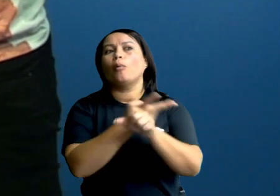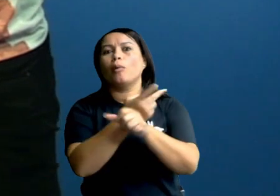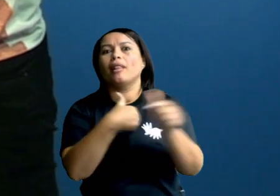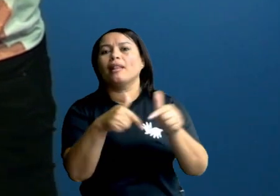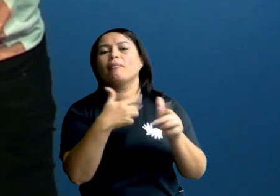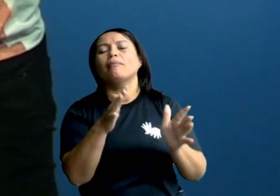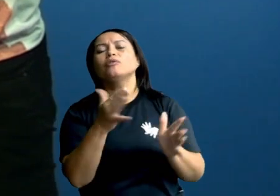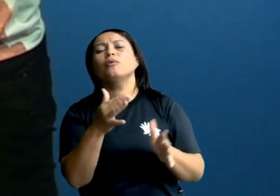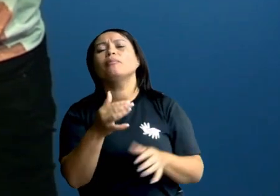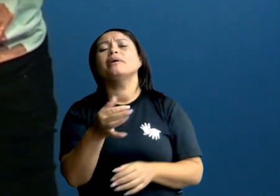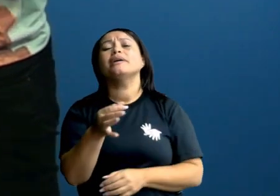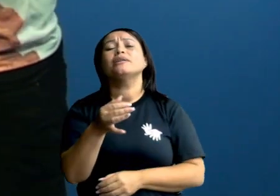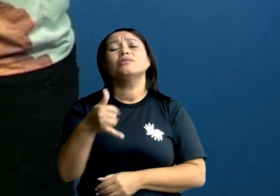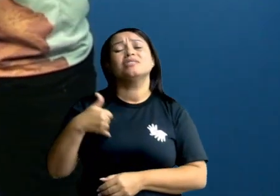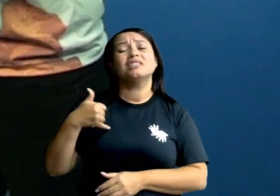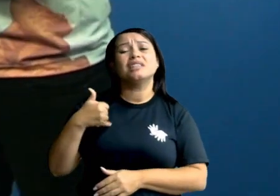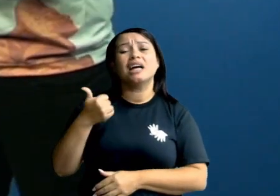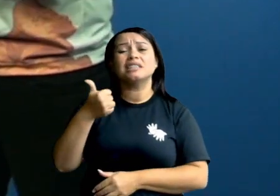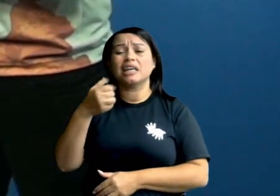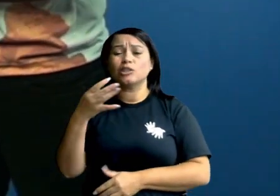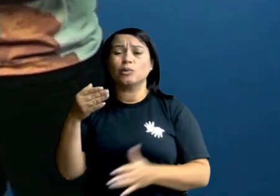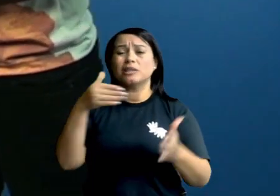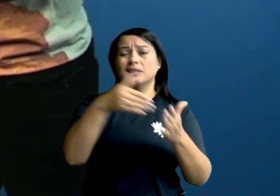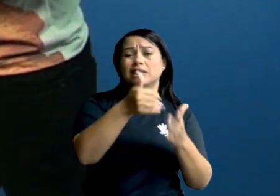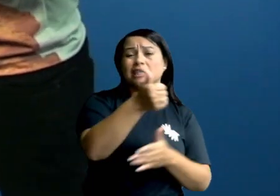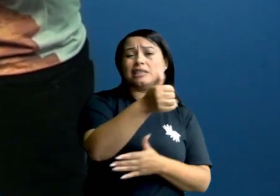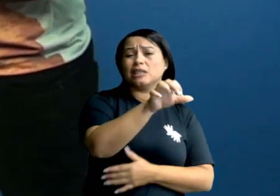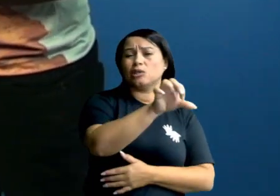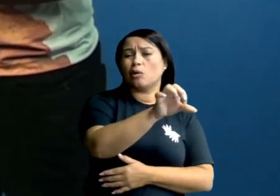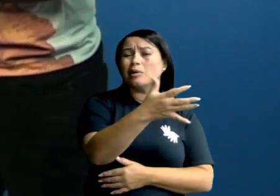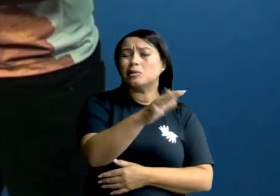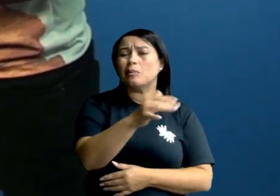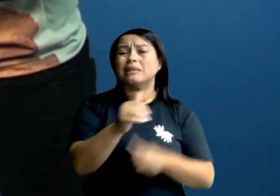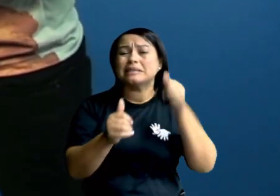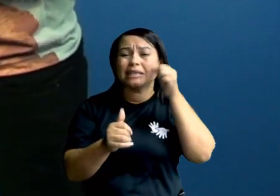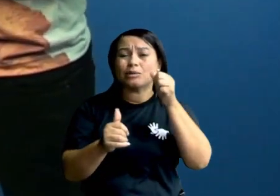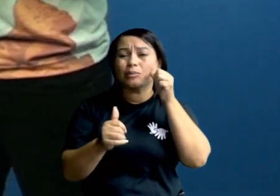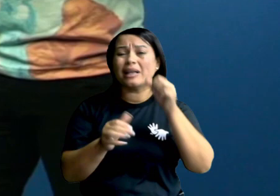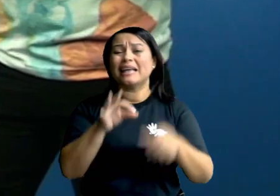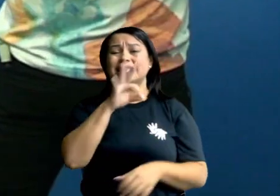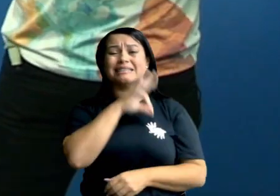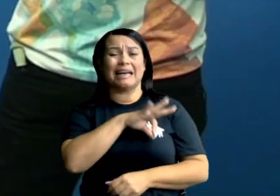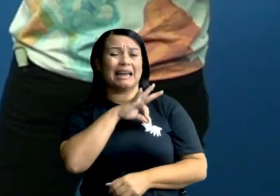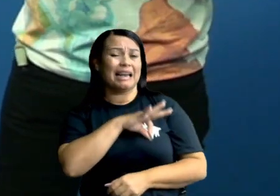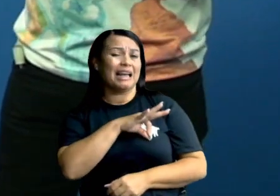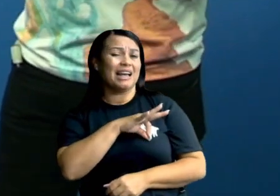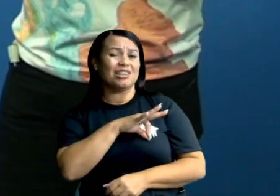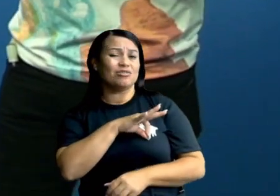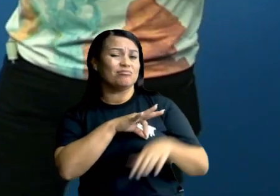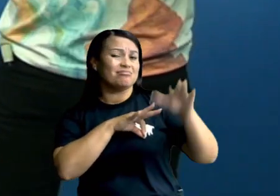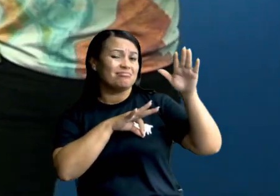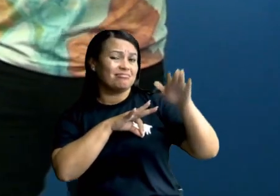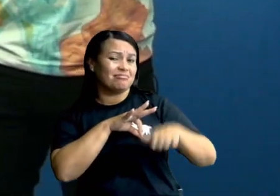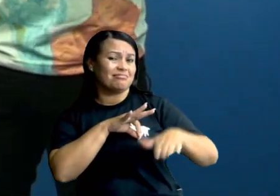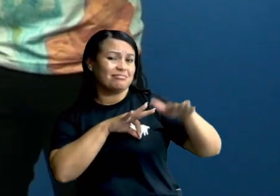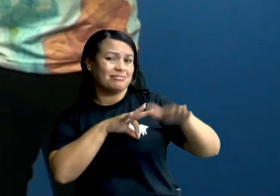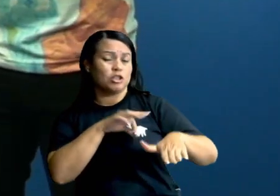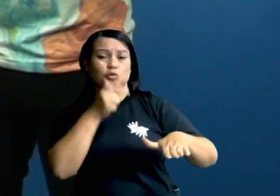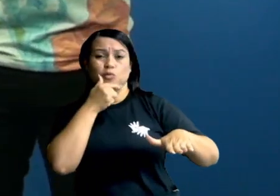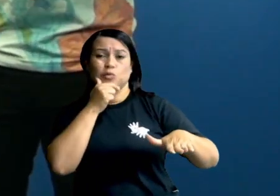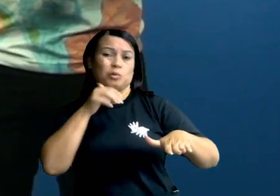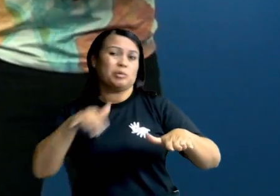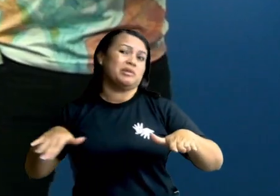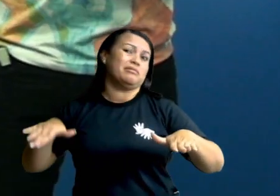você tem uma média, né, de salário das mulheres abaixo da média salarial dos homens. Então, isso é um